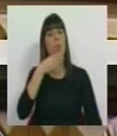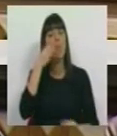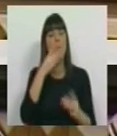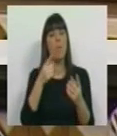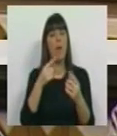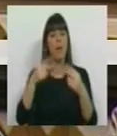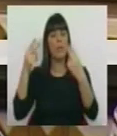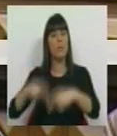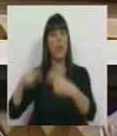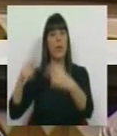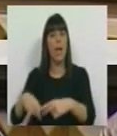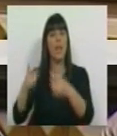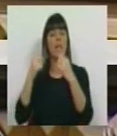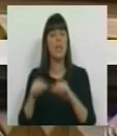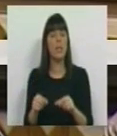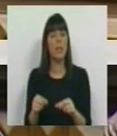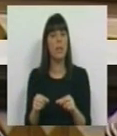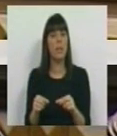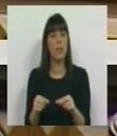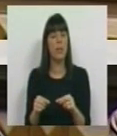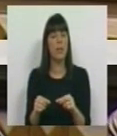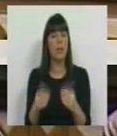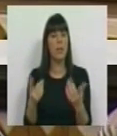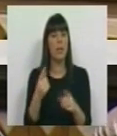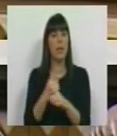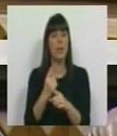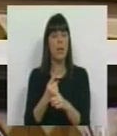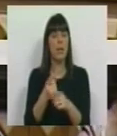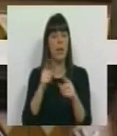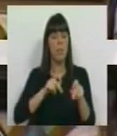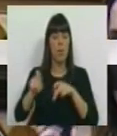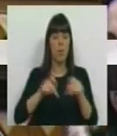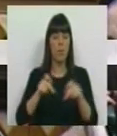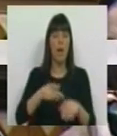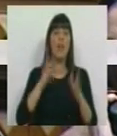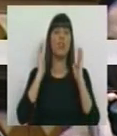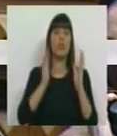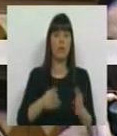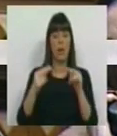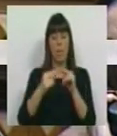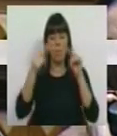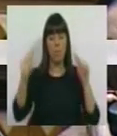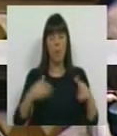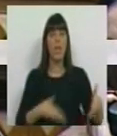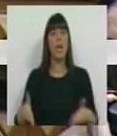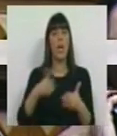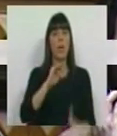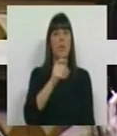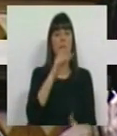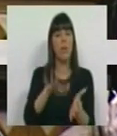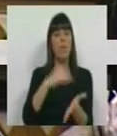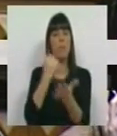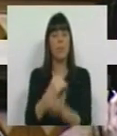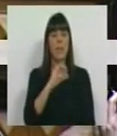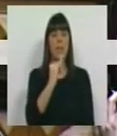ferroviárias transfronteiriças, nomeadamente também em termos de mobilidade rodoviária, a ponte no Rio Severo, a conclusão